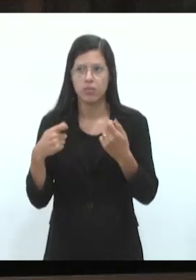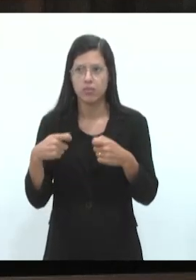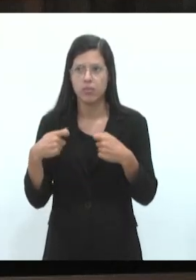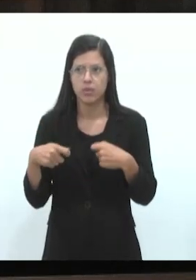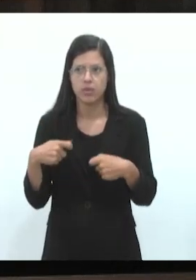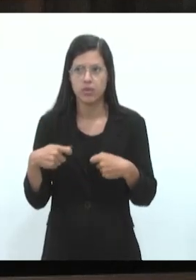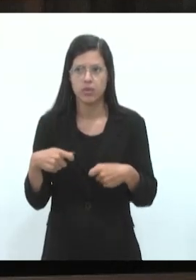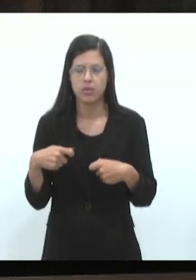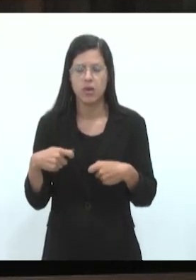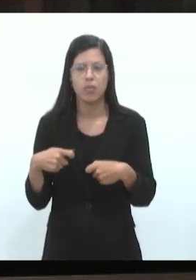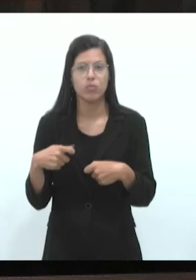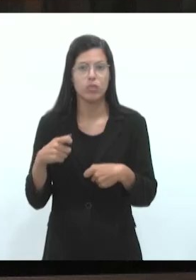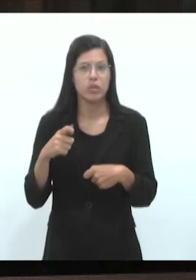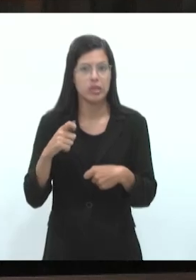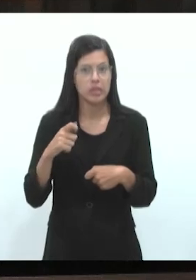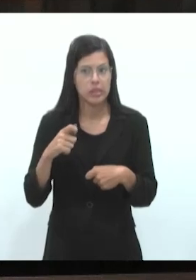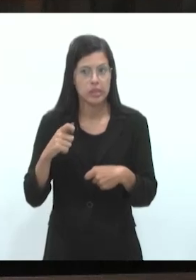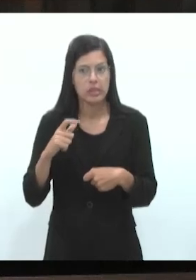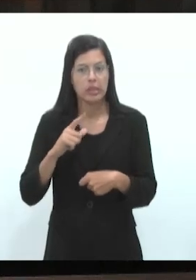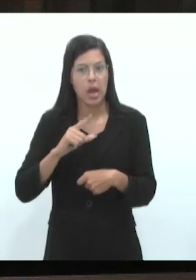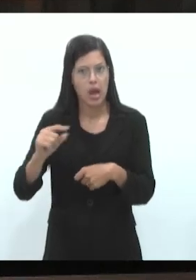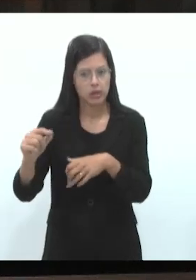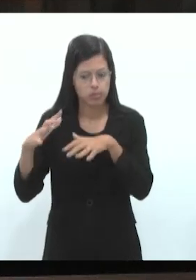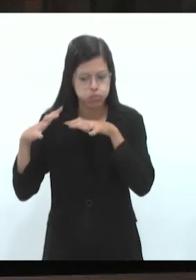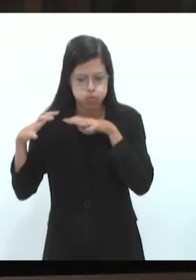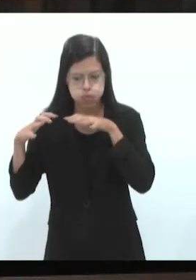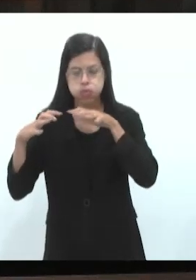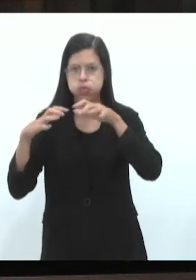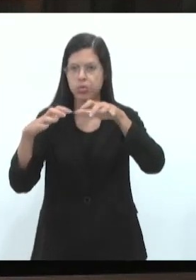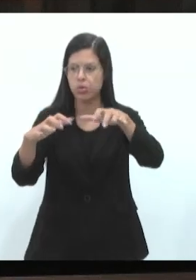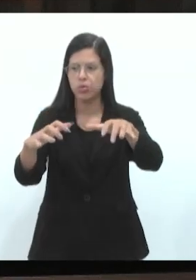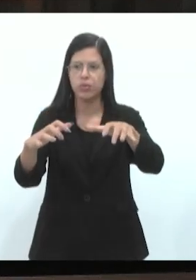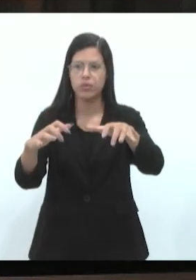de forte chuva. E aí, não é,